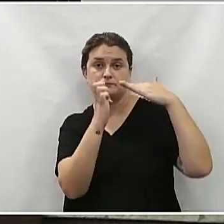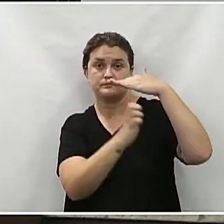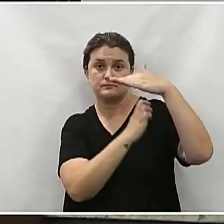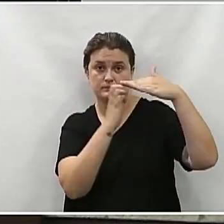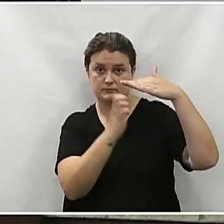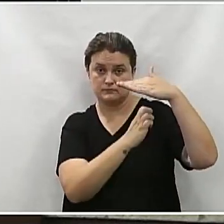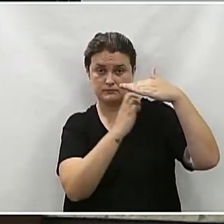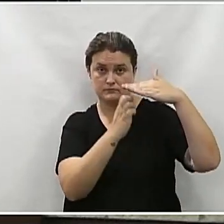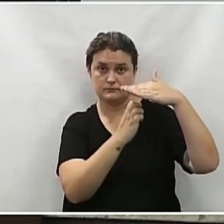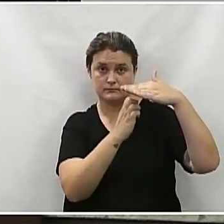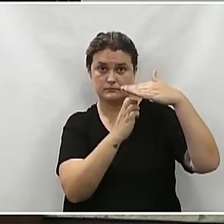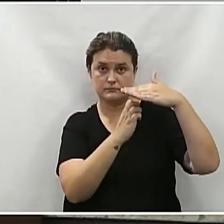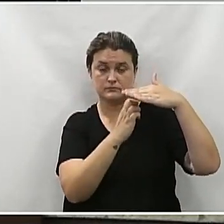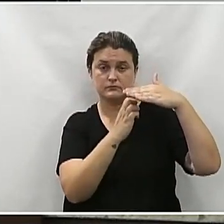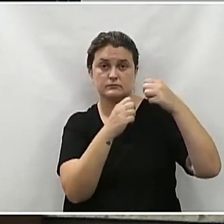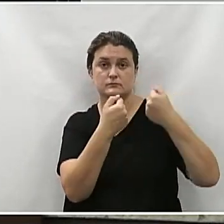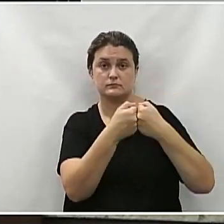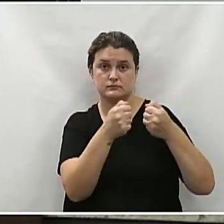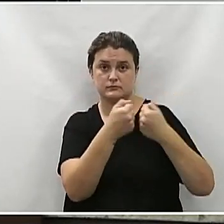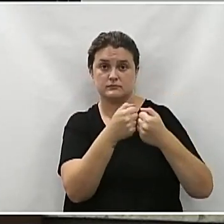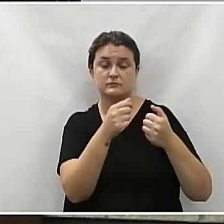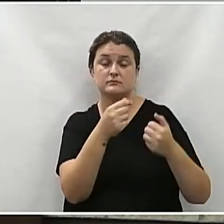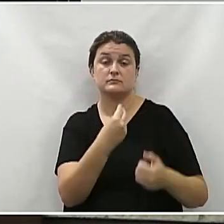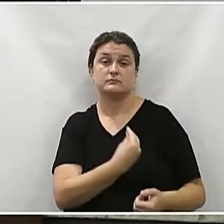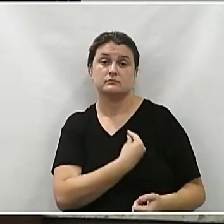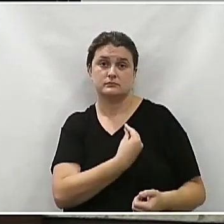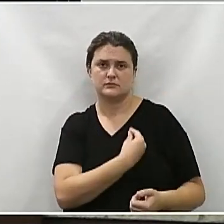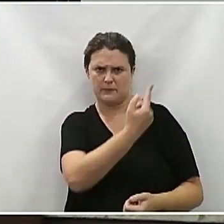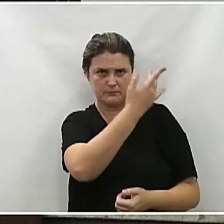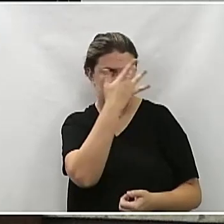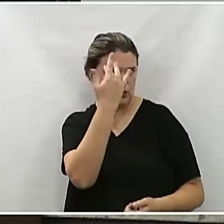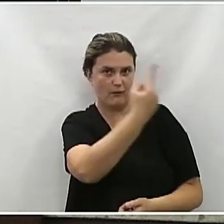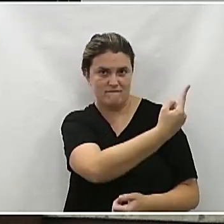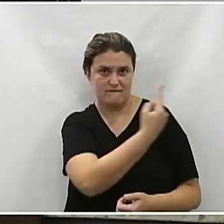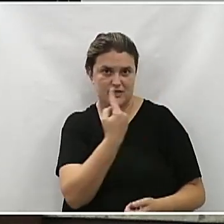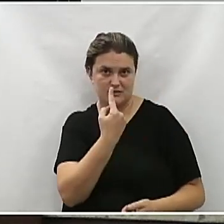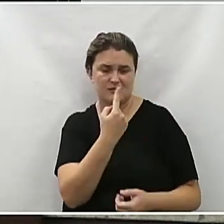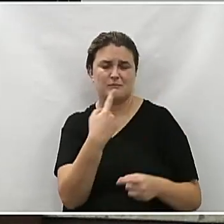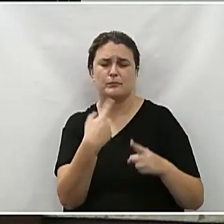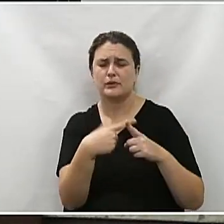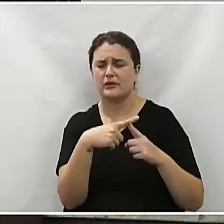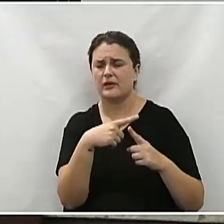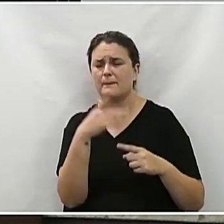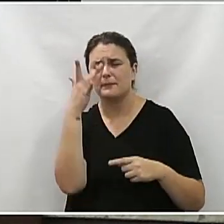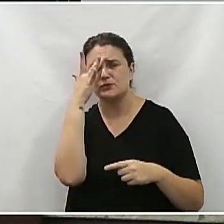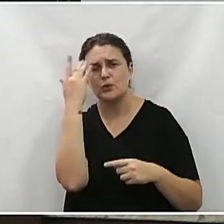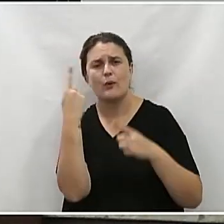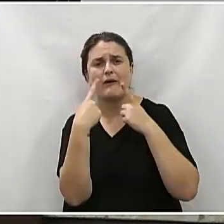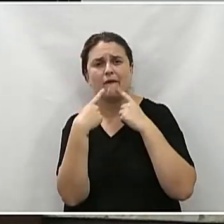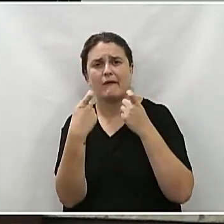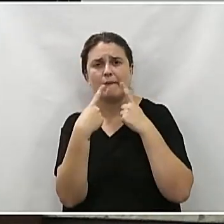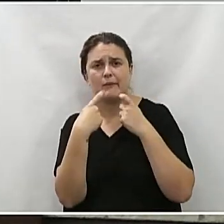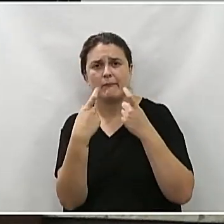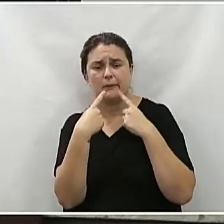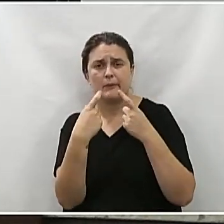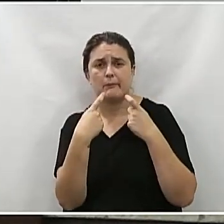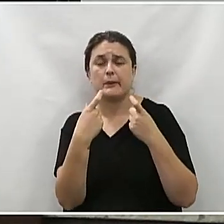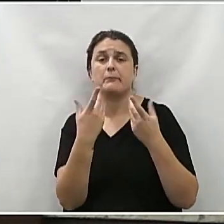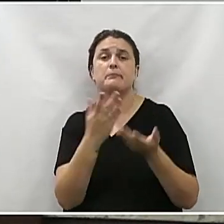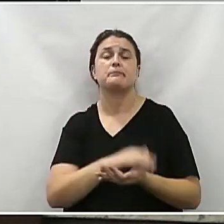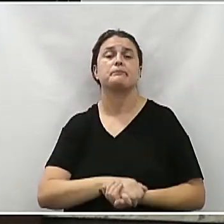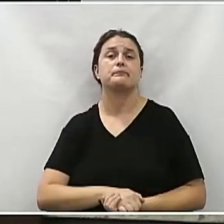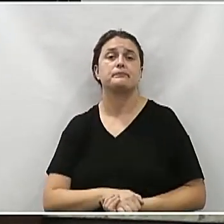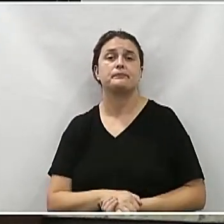esporte do transporte coletivo se fizessem presente porque tem bastante reclamações dos munícipes usuários do